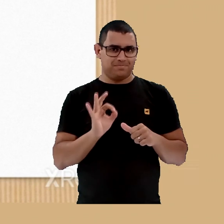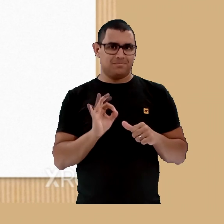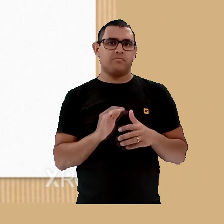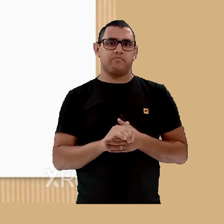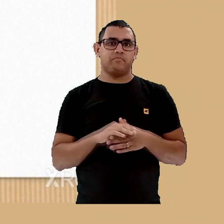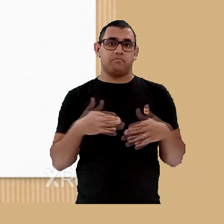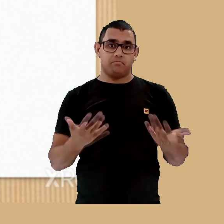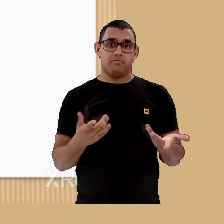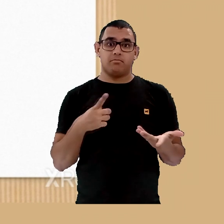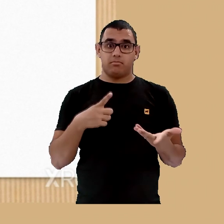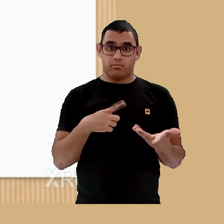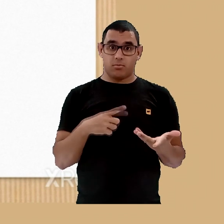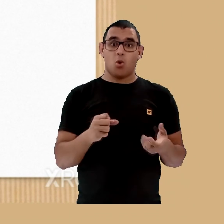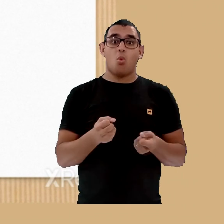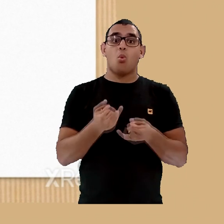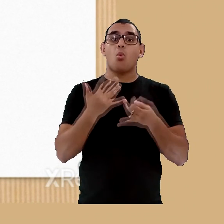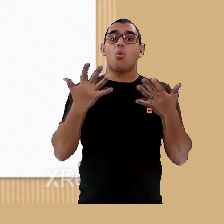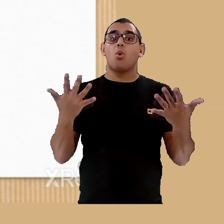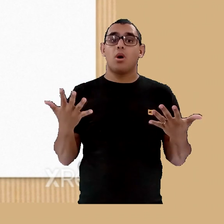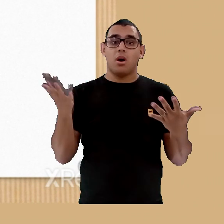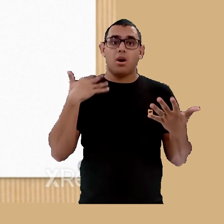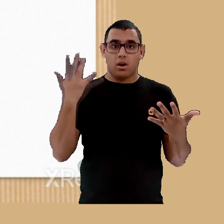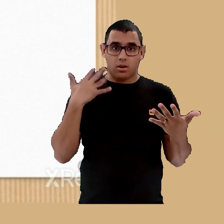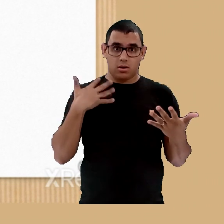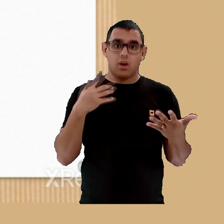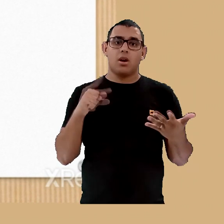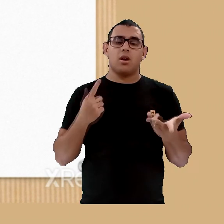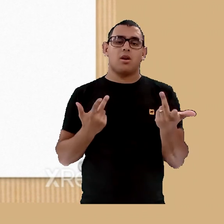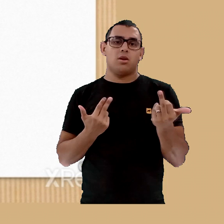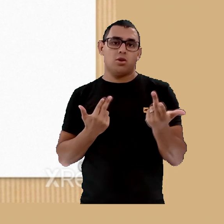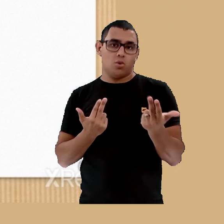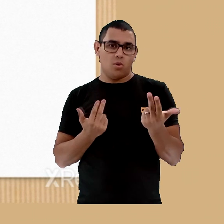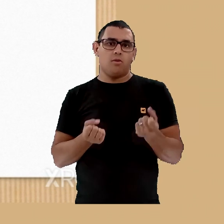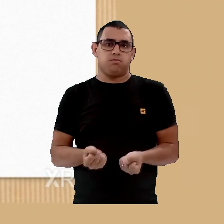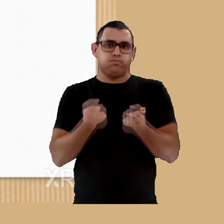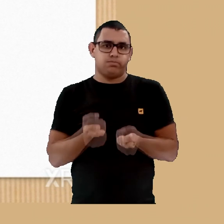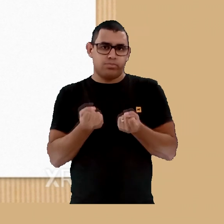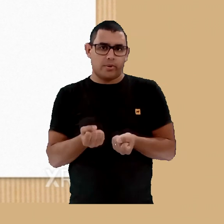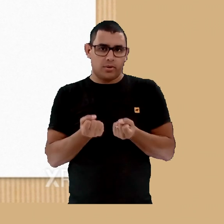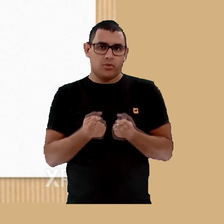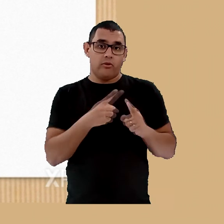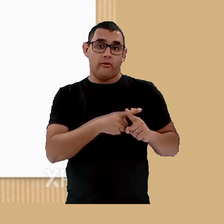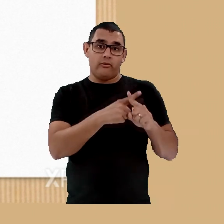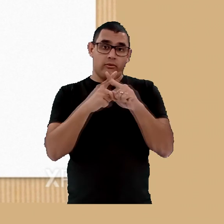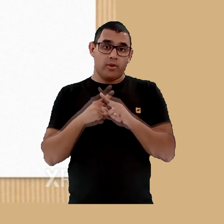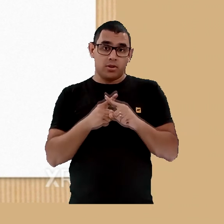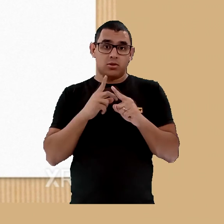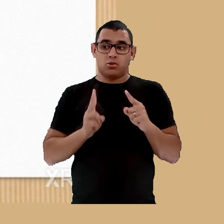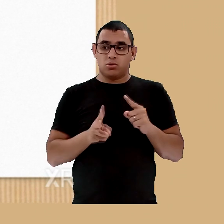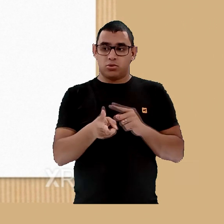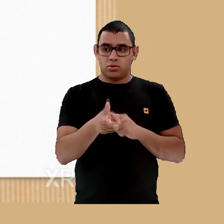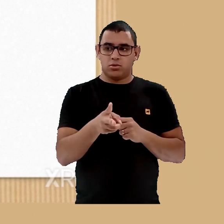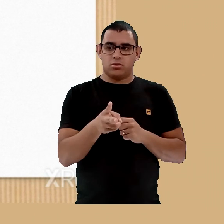forma de calor latente, nós vamos ter quantidade de calor vai ser igual à massa da substância multiplicado por a constante